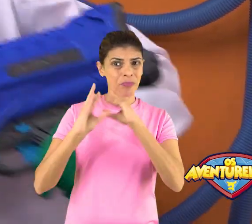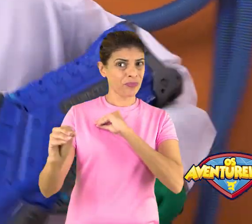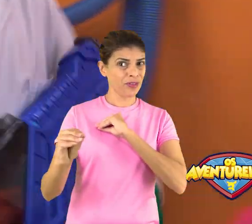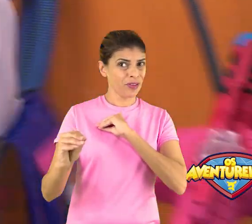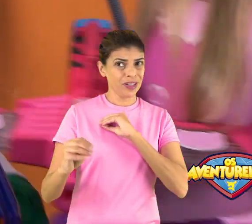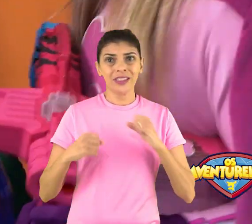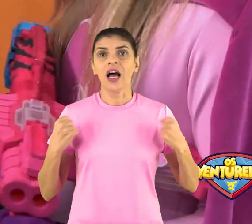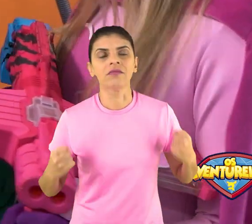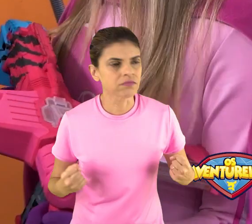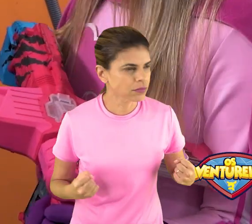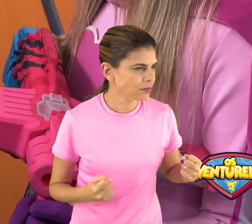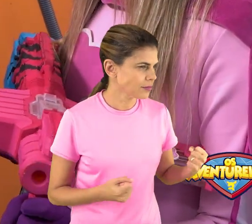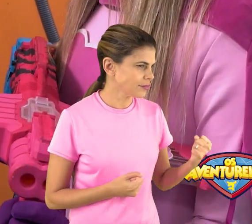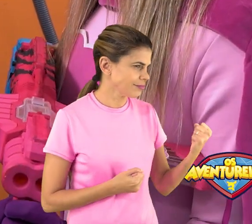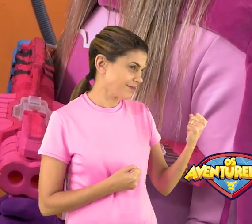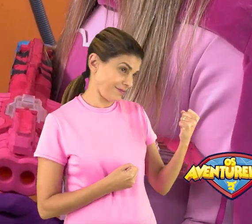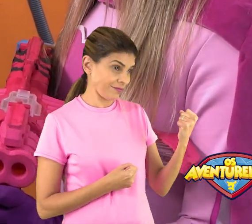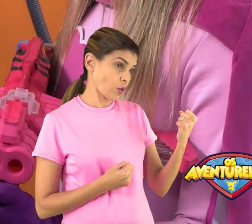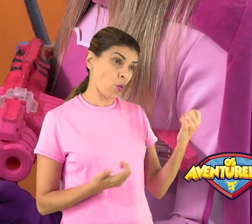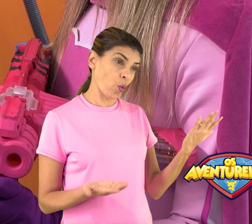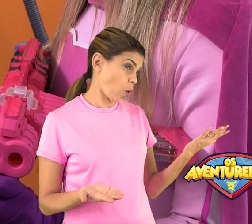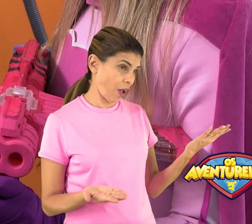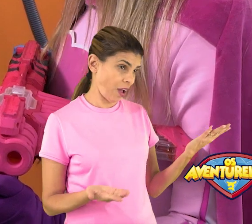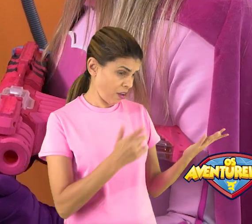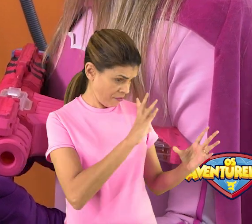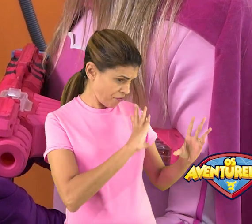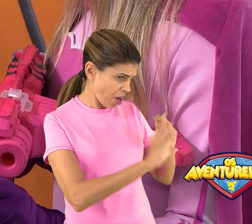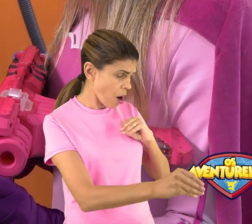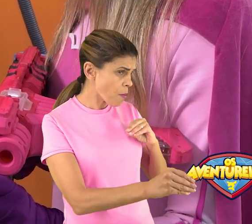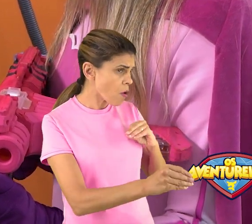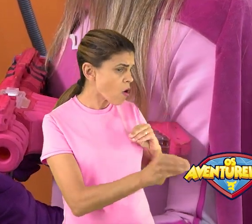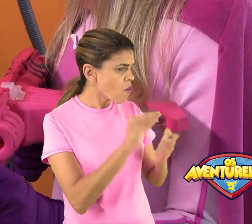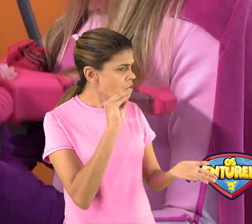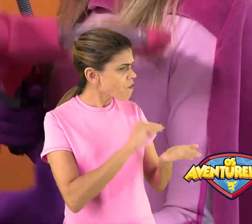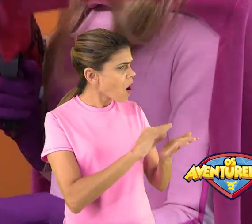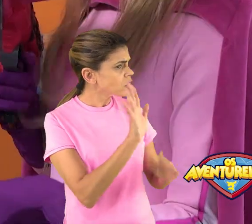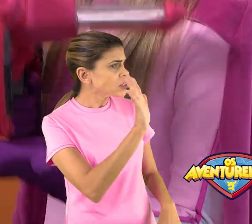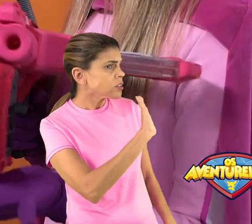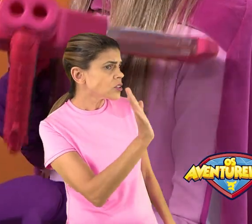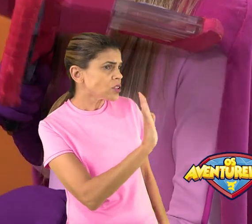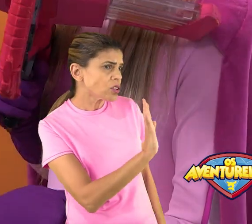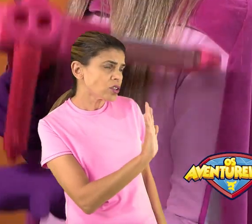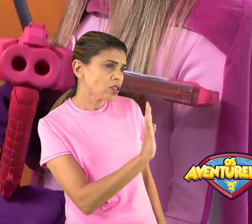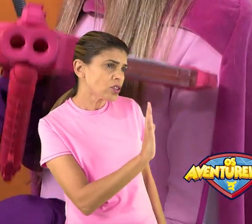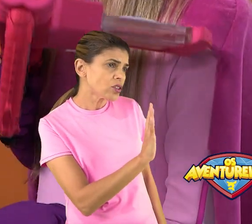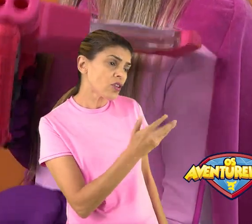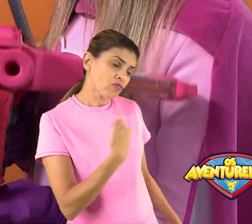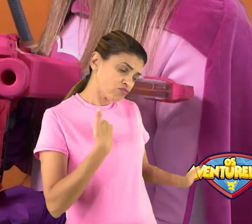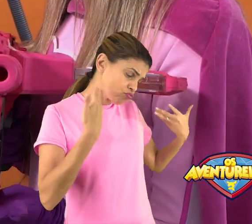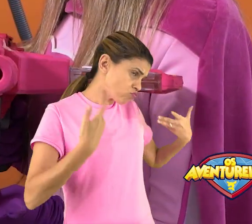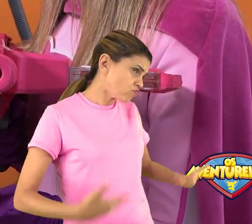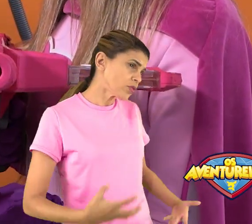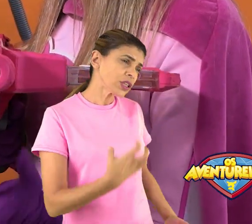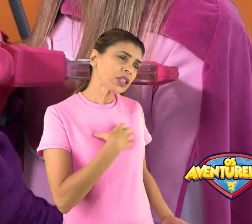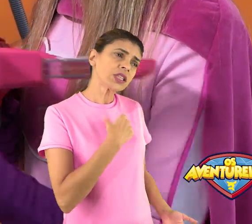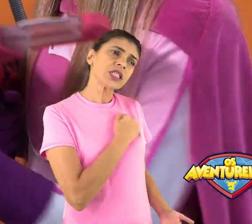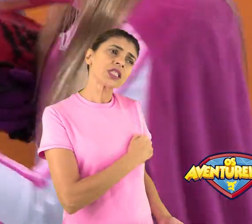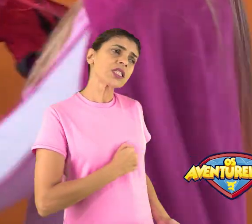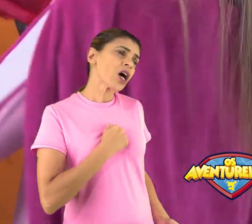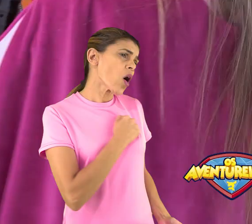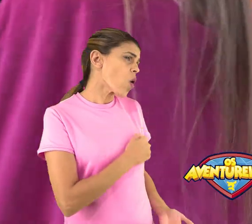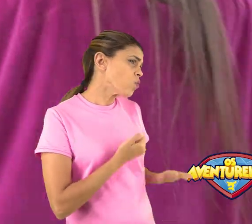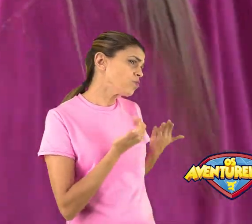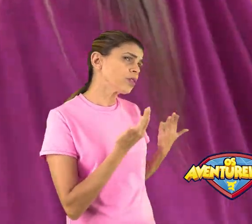daqui! Ué? Vai embora sem se despedir, a princesinha vai sentir saudade.